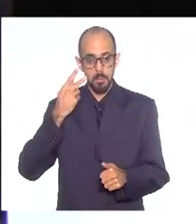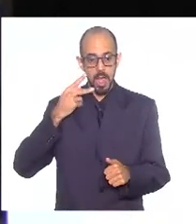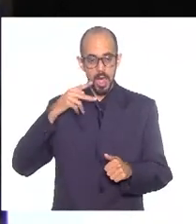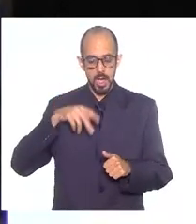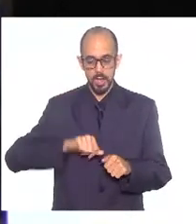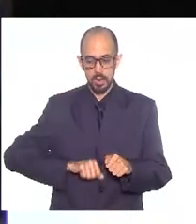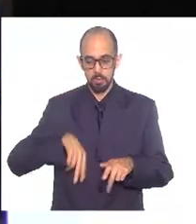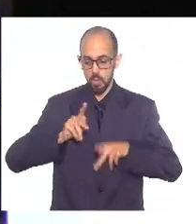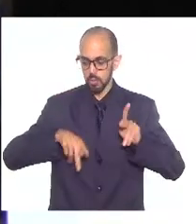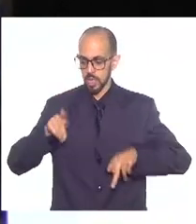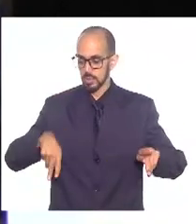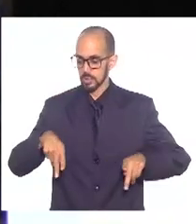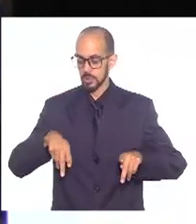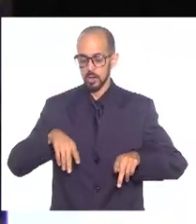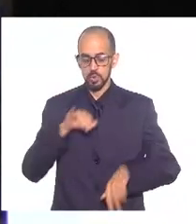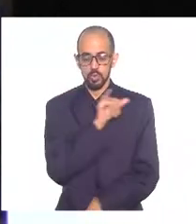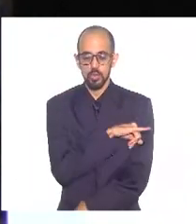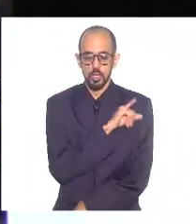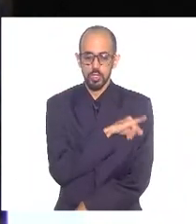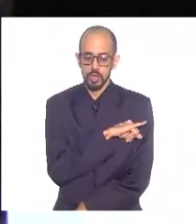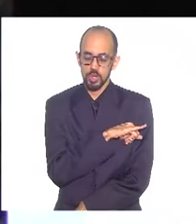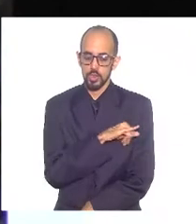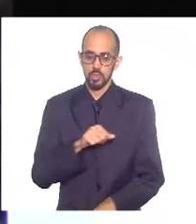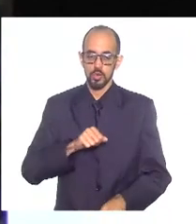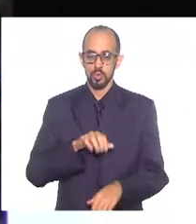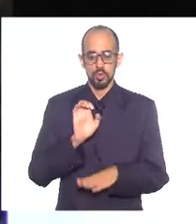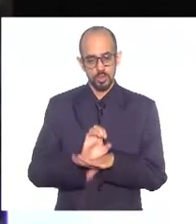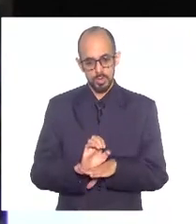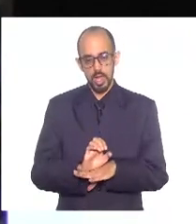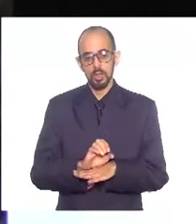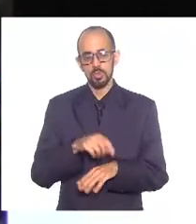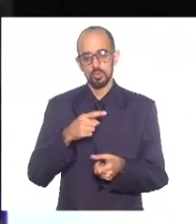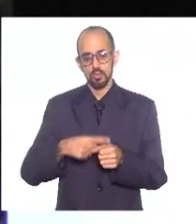Brasil e dos municípios. Quero aqui, governador,